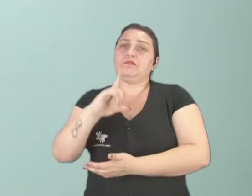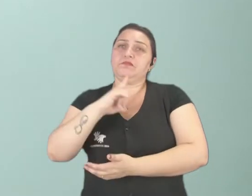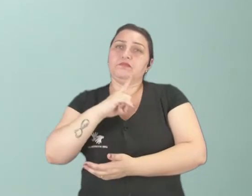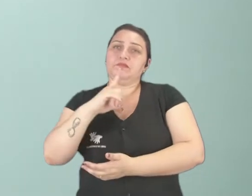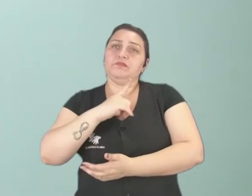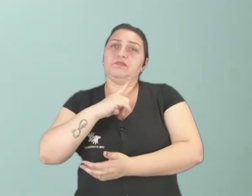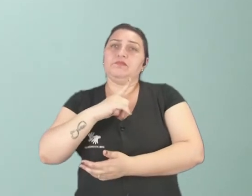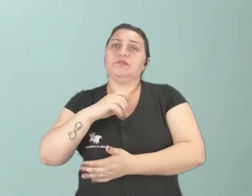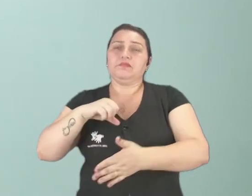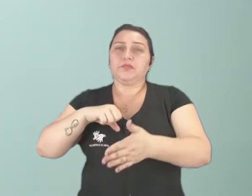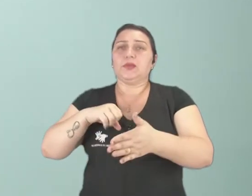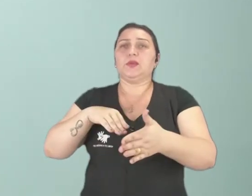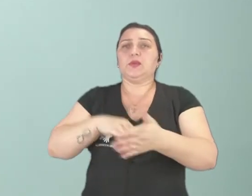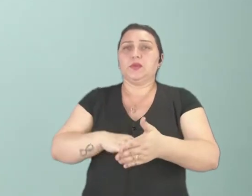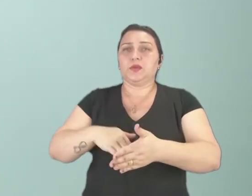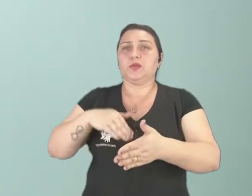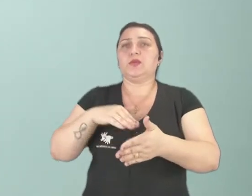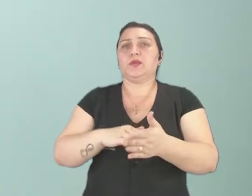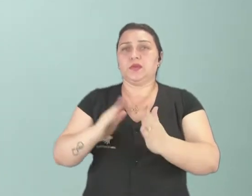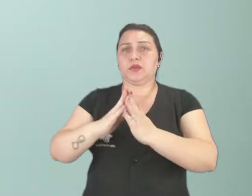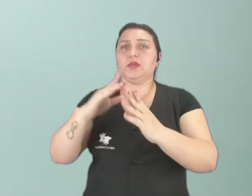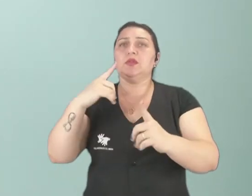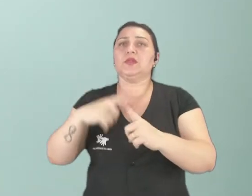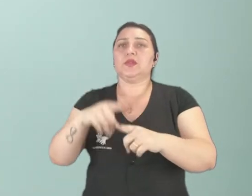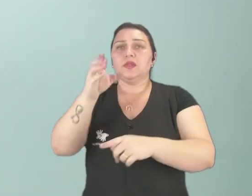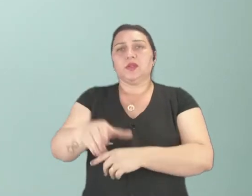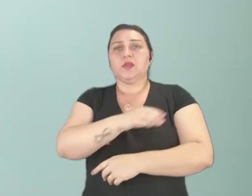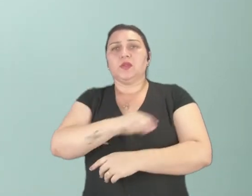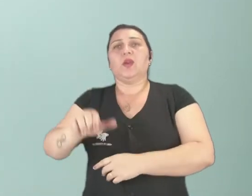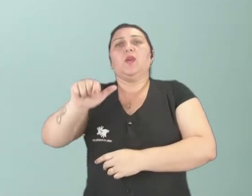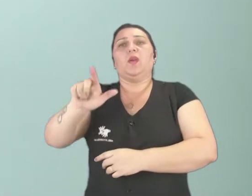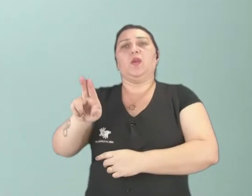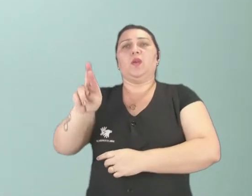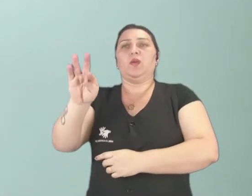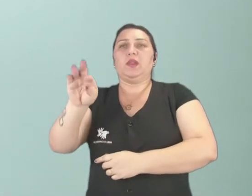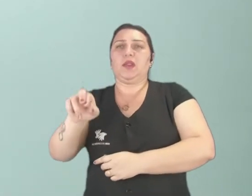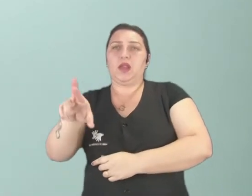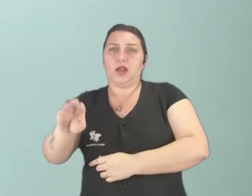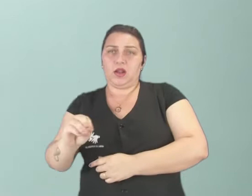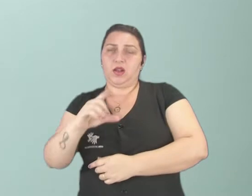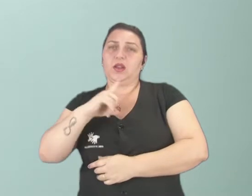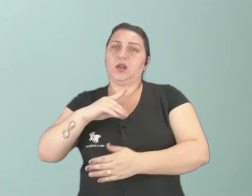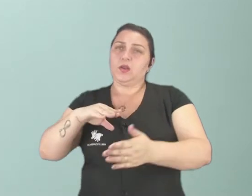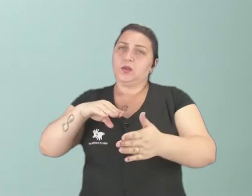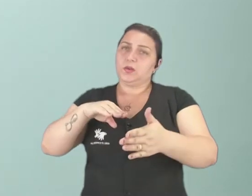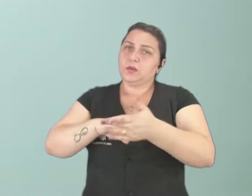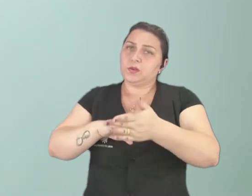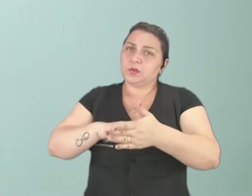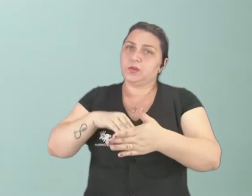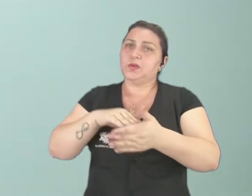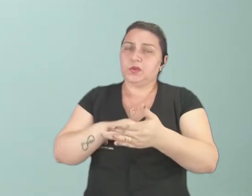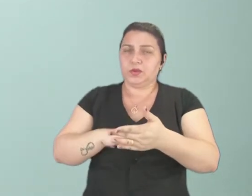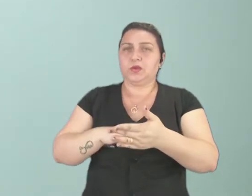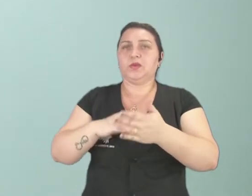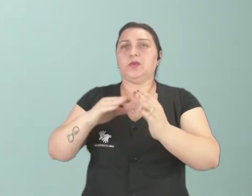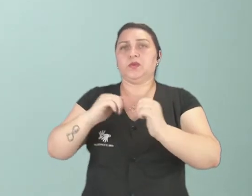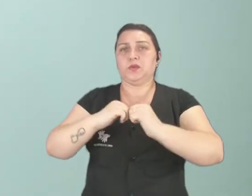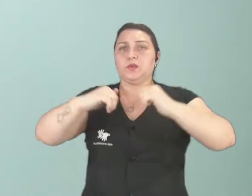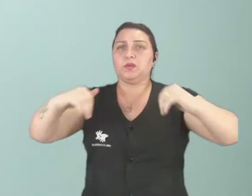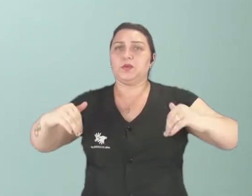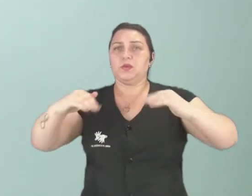esse rompimento da Igreja Católica com o Martinho Lutero, né, então teve essa ruptura e aí a igreja se